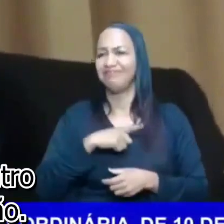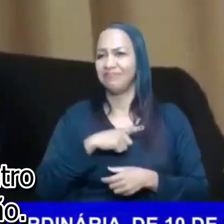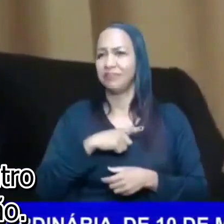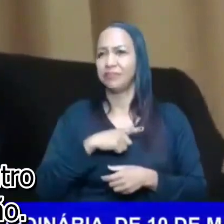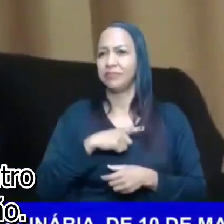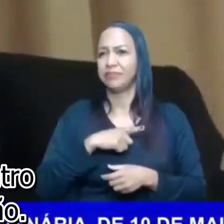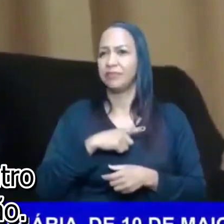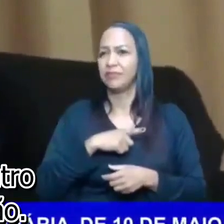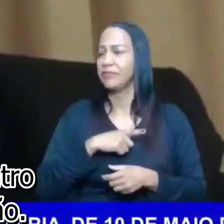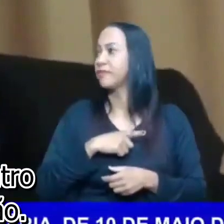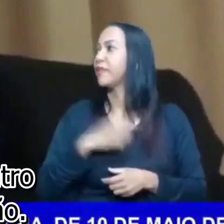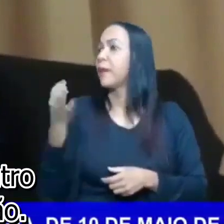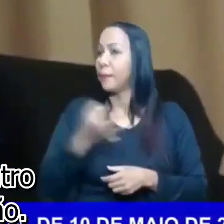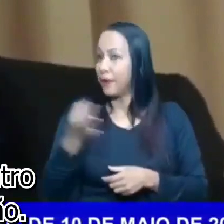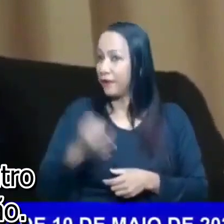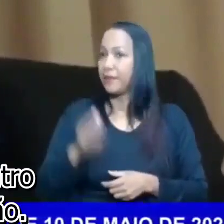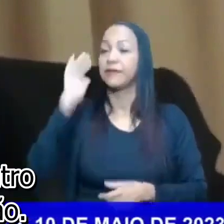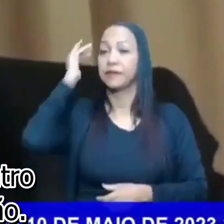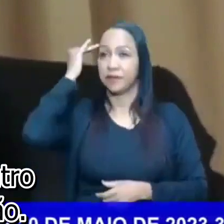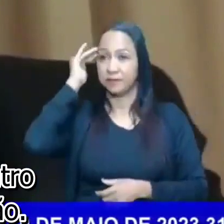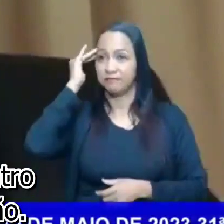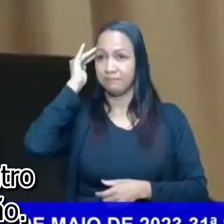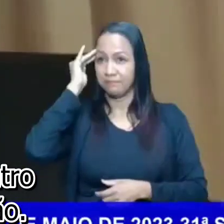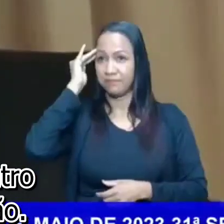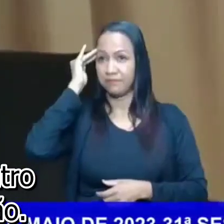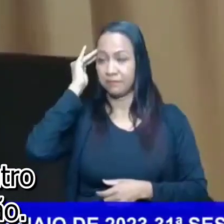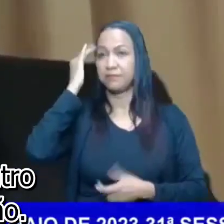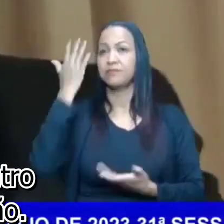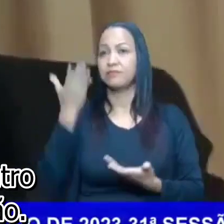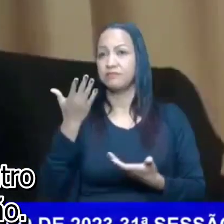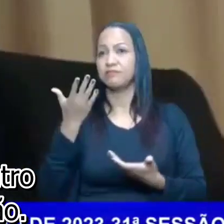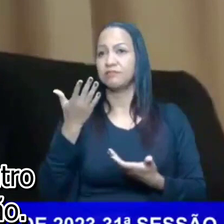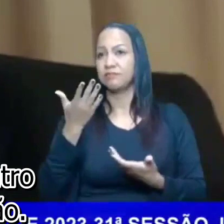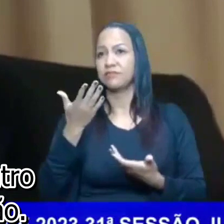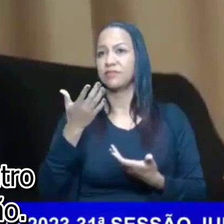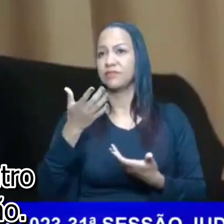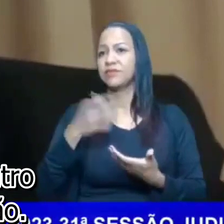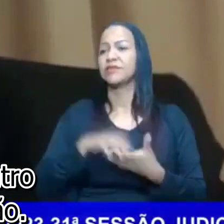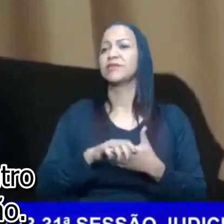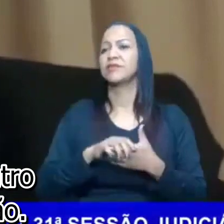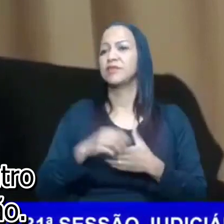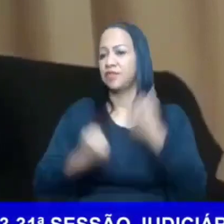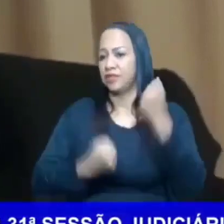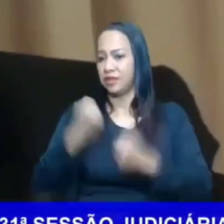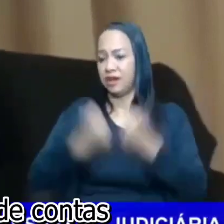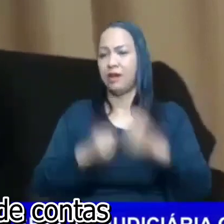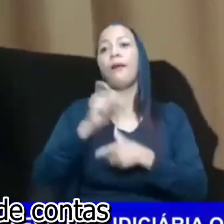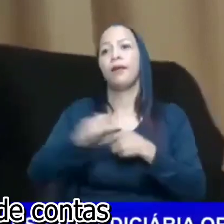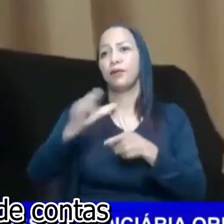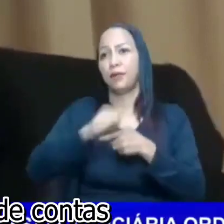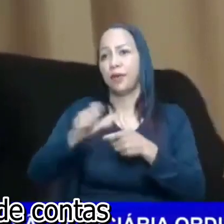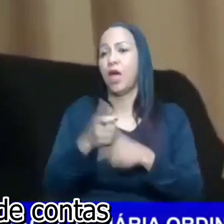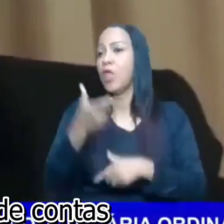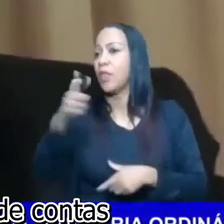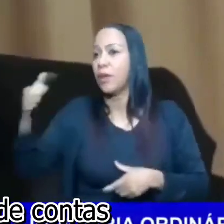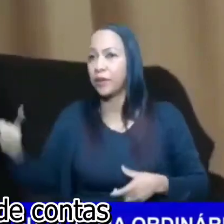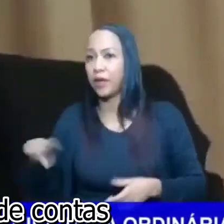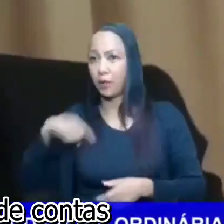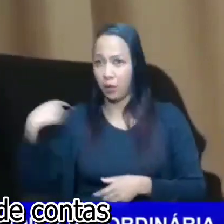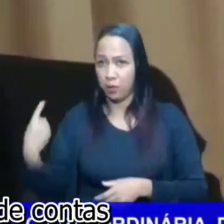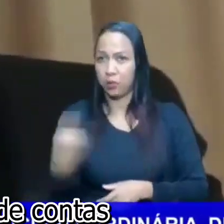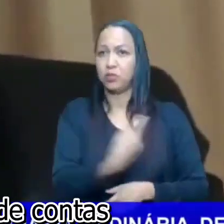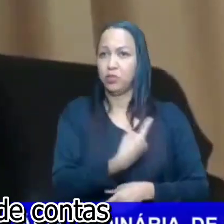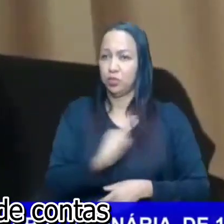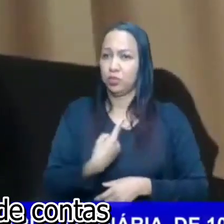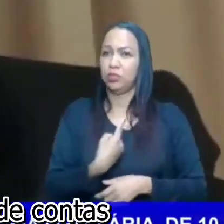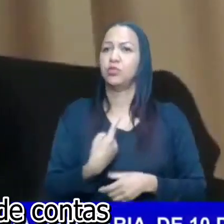são perfeitamente compreensíveis dentro dessa dinâmica de mercado, de locação. Não há como nós, aqui,